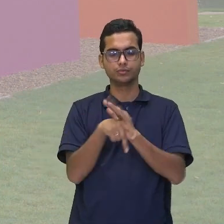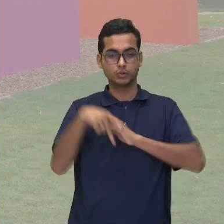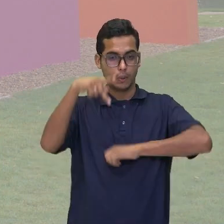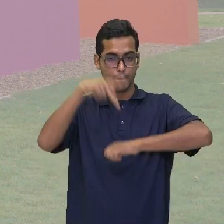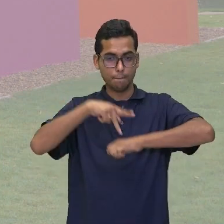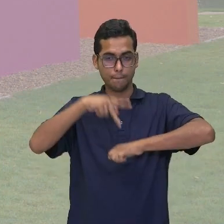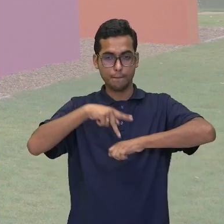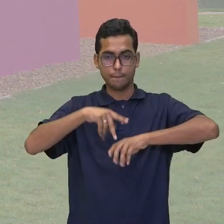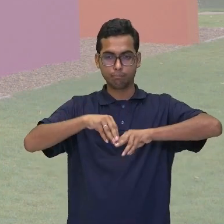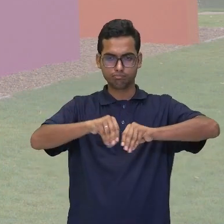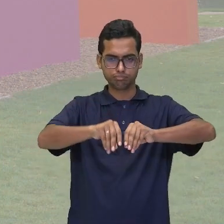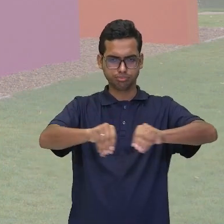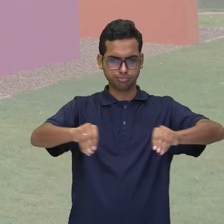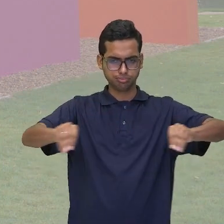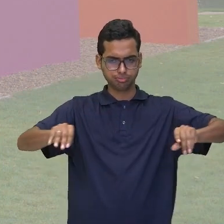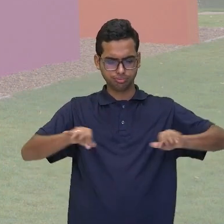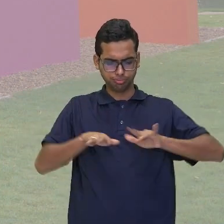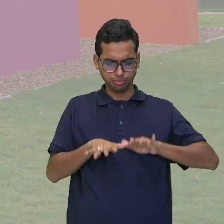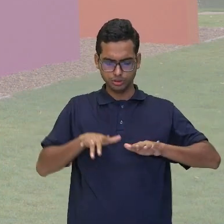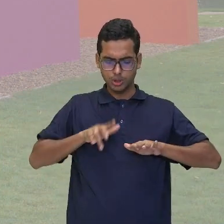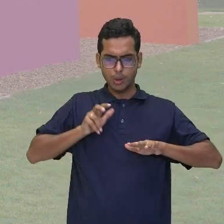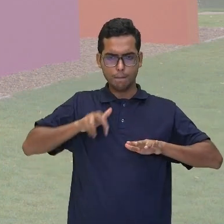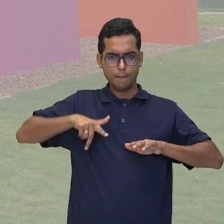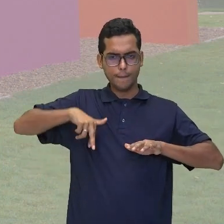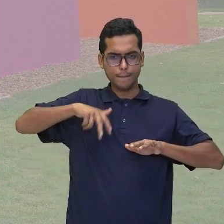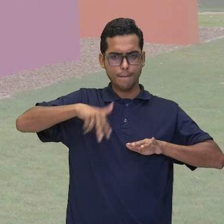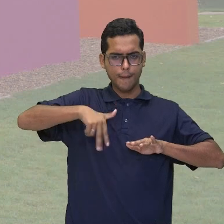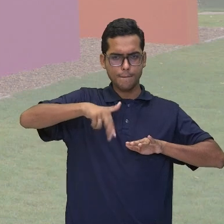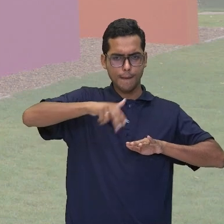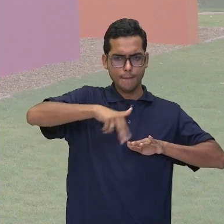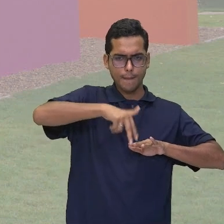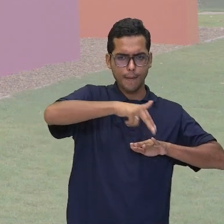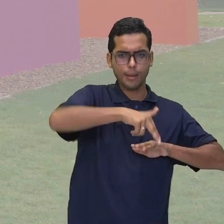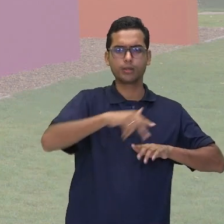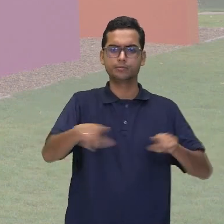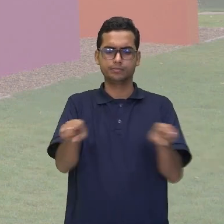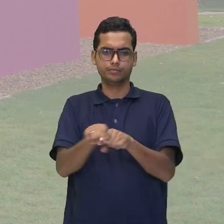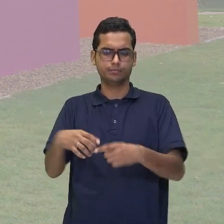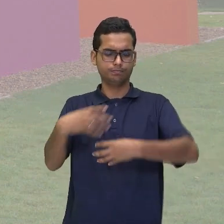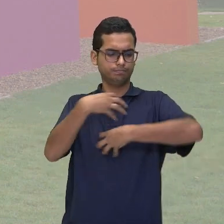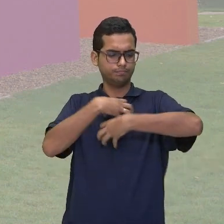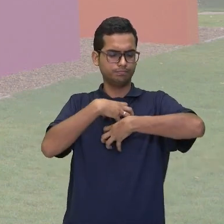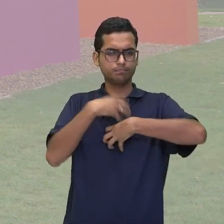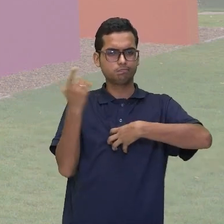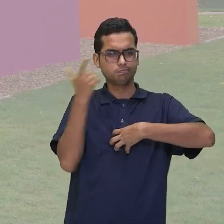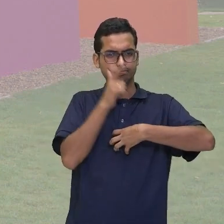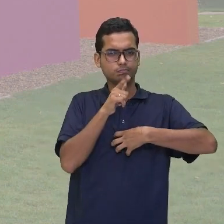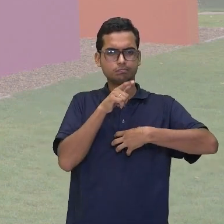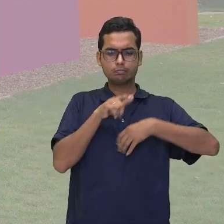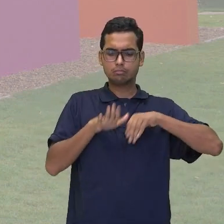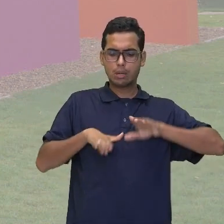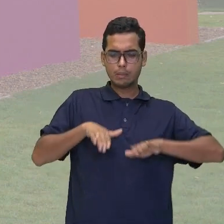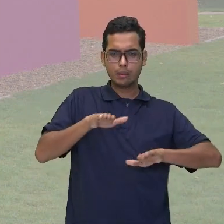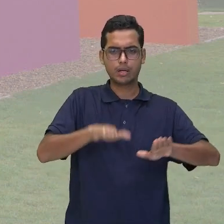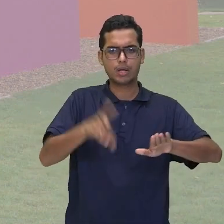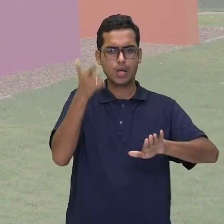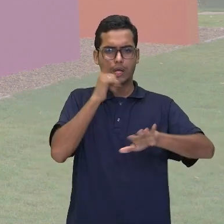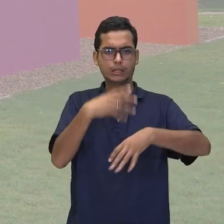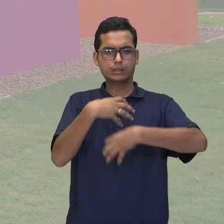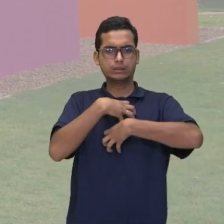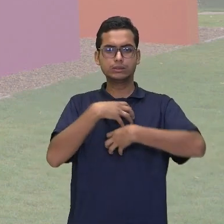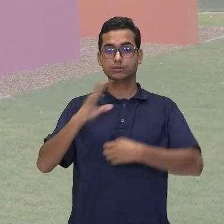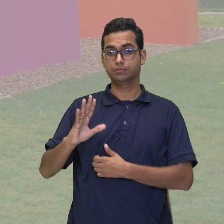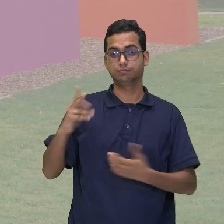tem essa sensação tátil ali. Então, essa exposição, ela acontece aqui